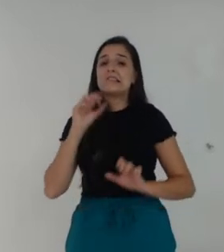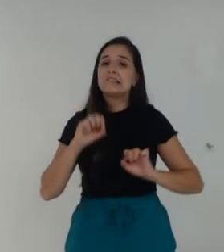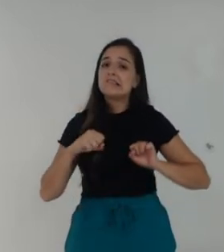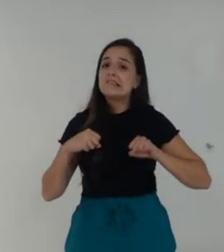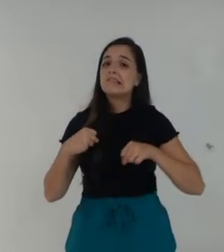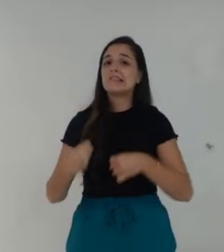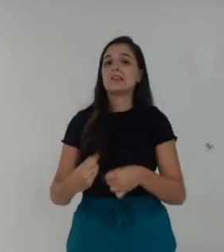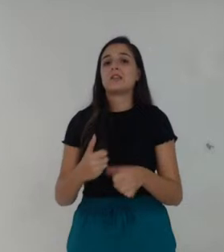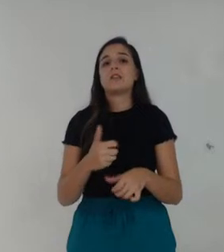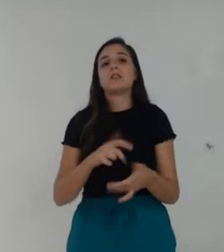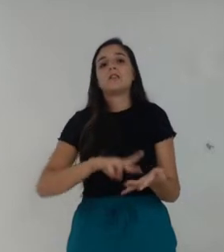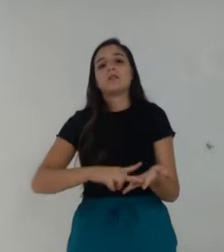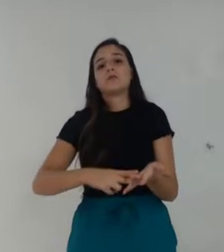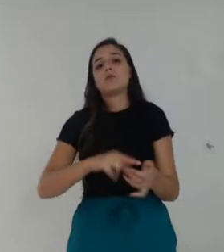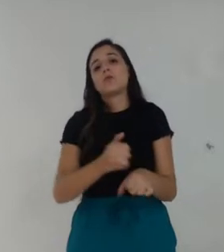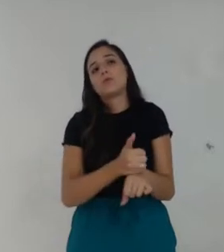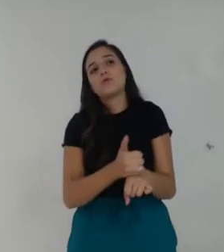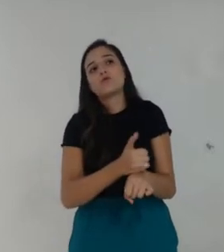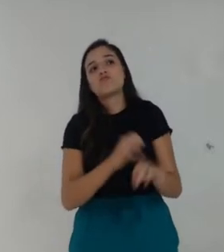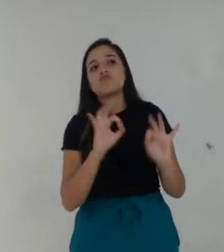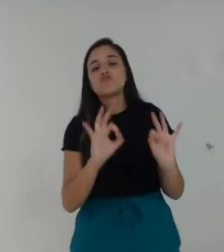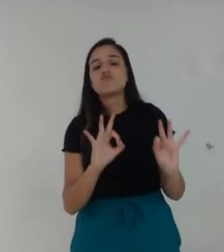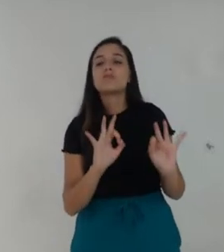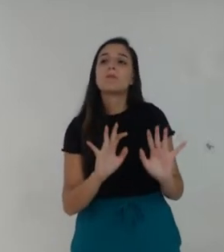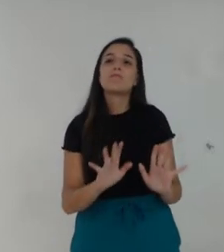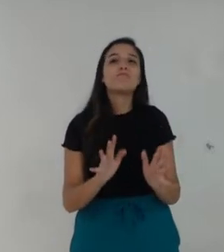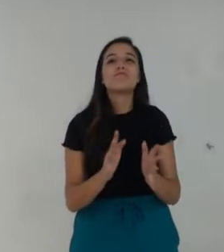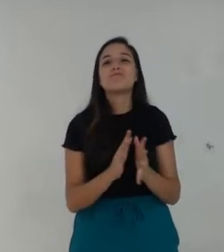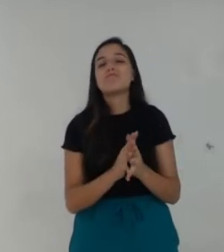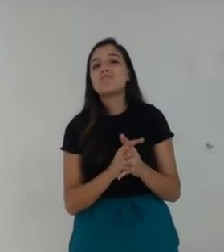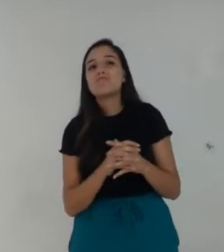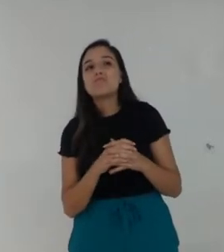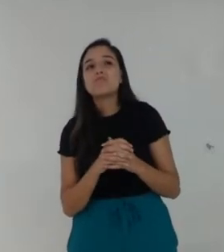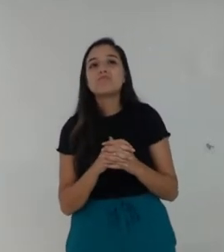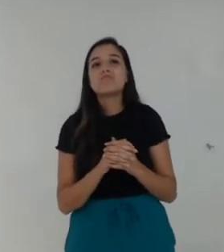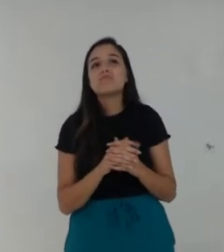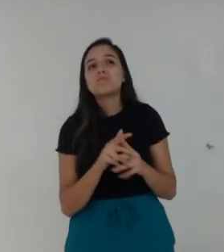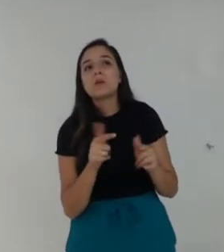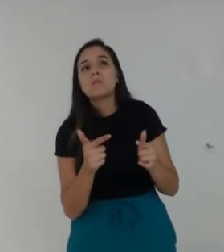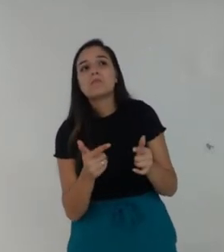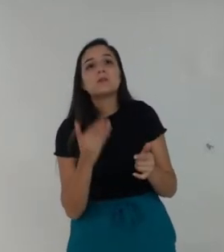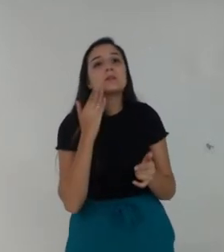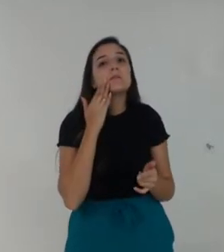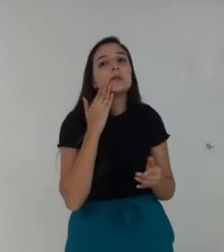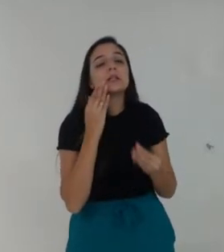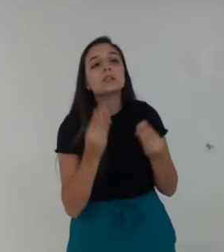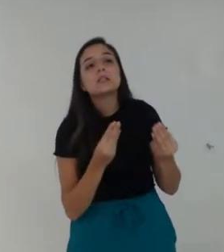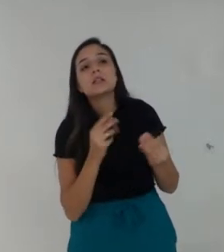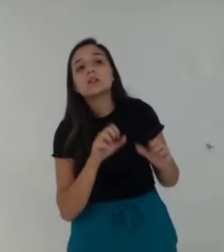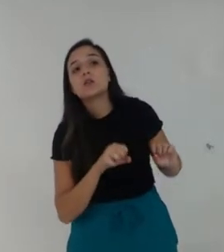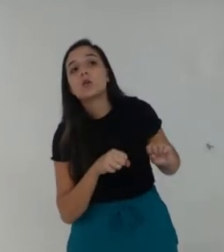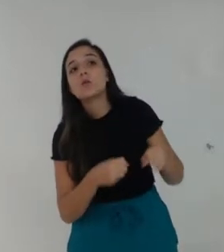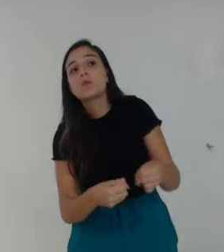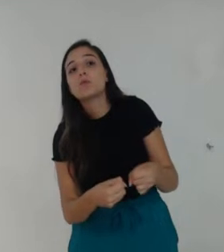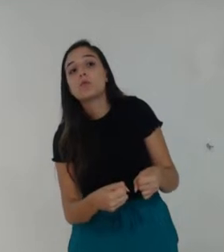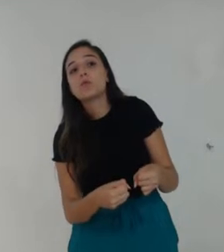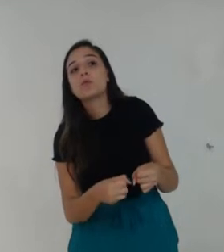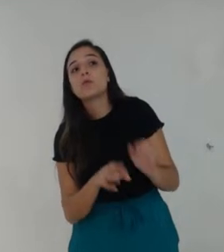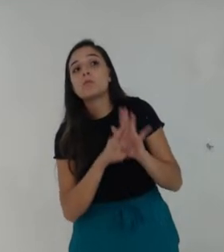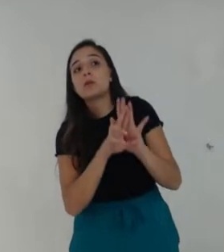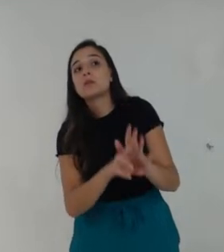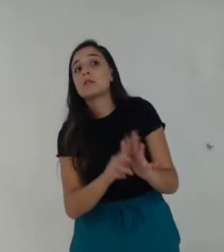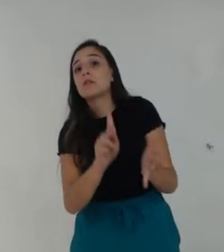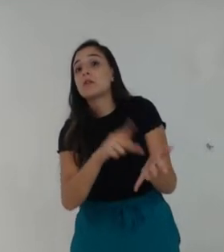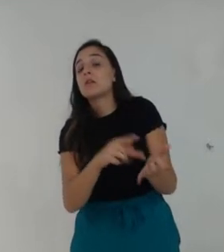tradutores profissionais, né, etc., mas também não sabemos, não temos como saber se esse esforço é também representativo da